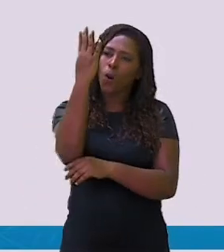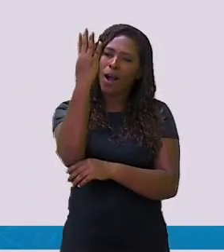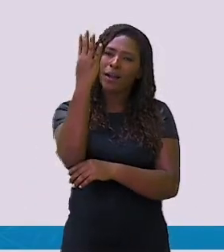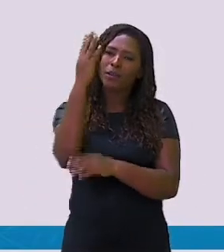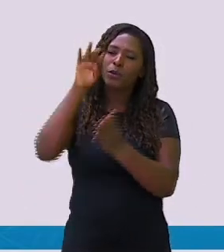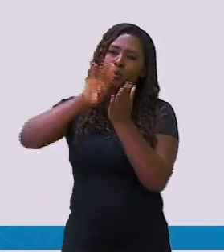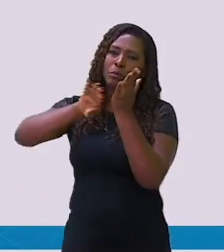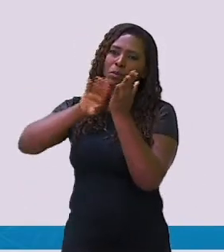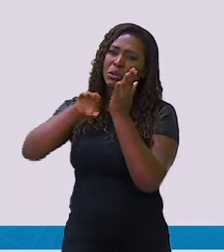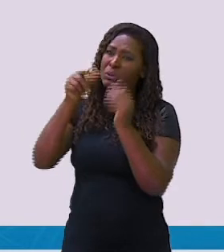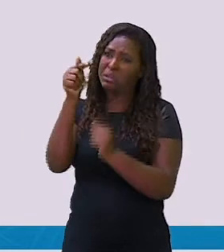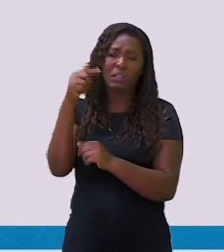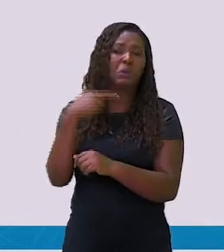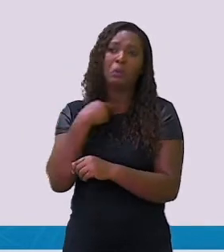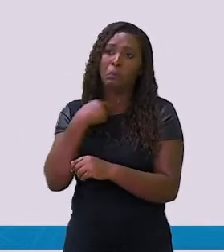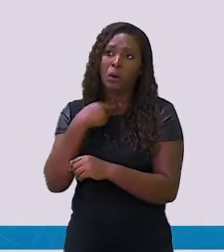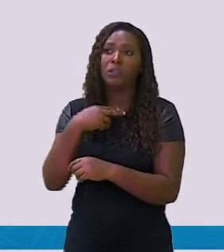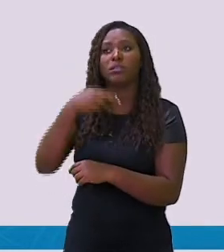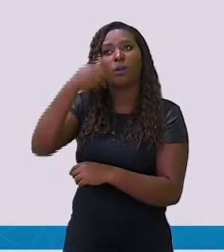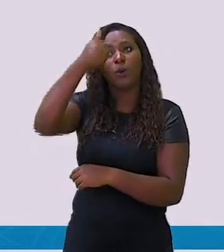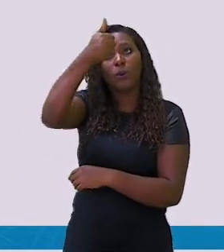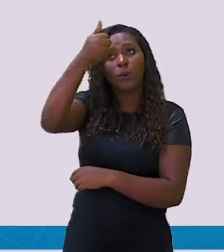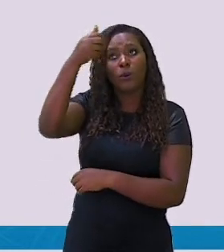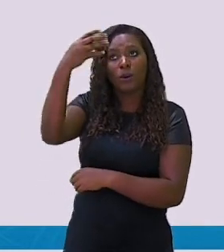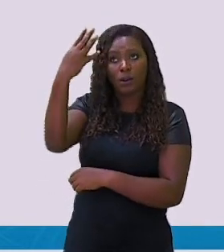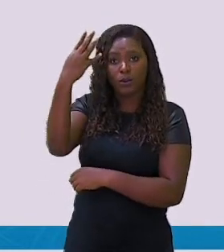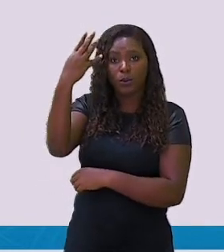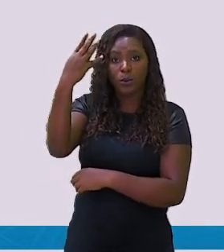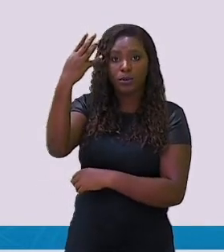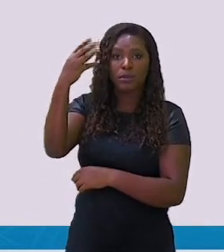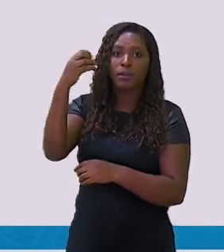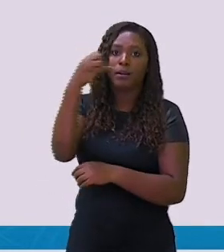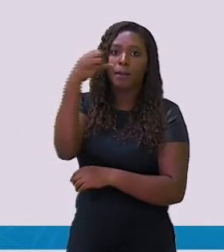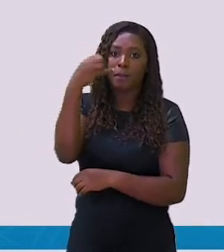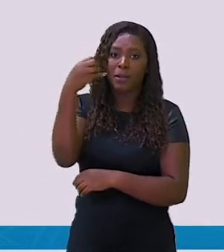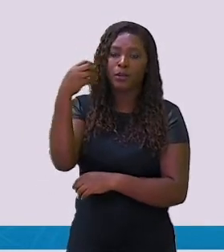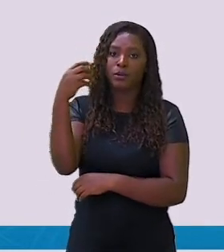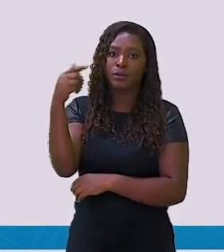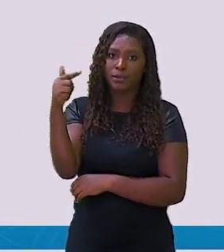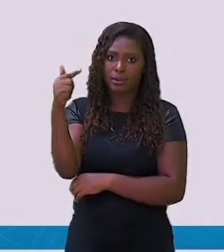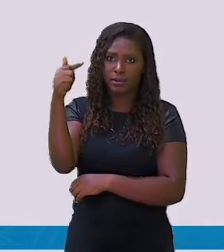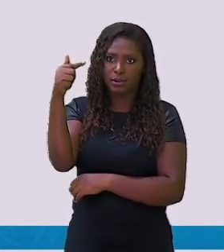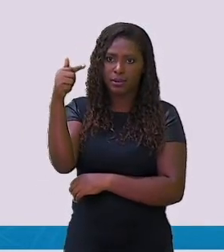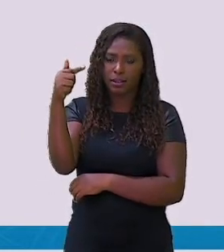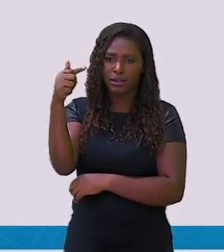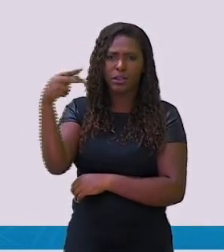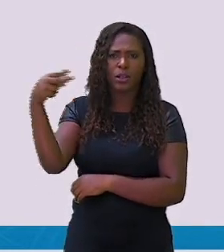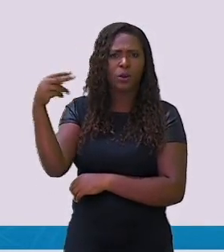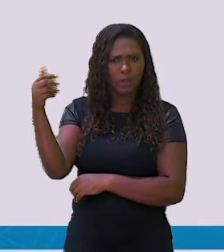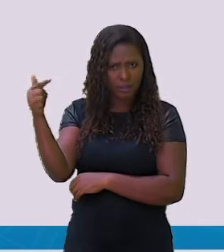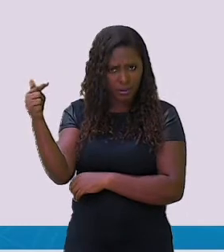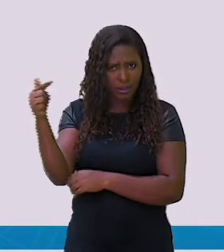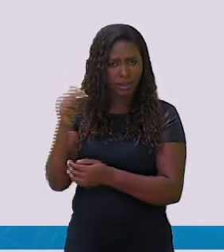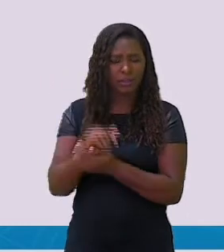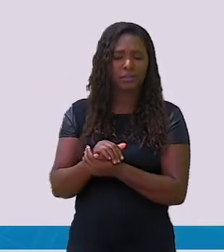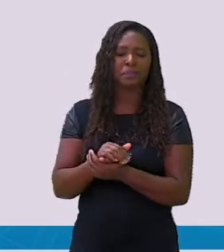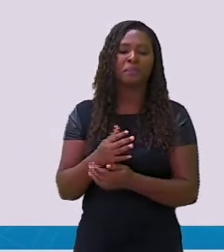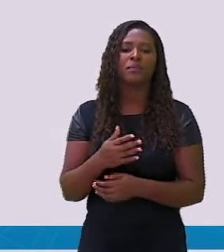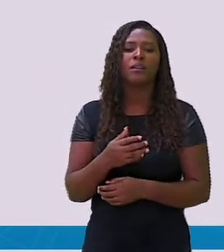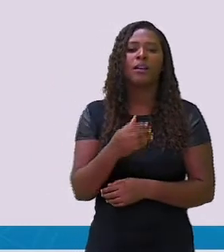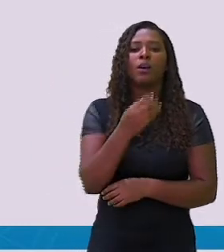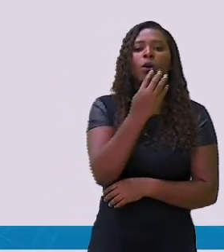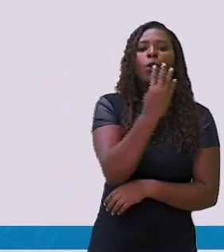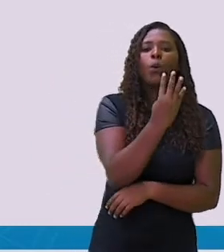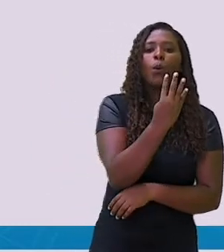14 aqui ficou quatro 14 - 77 4 eu não posso tirar